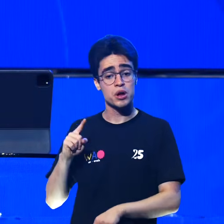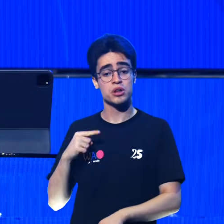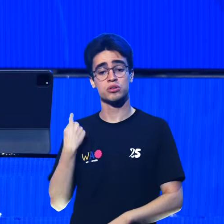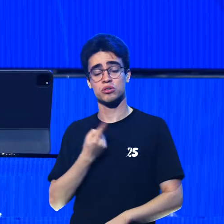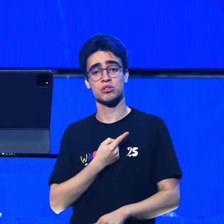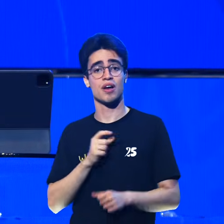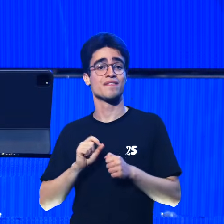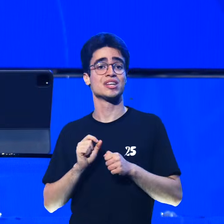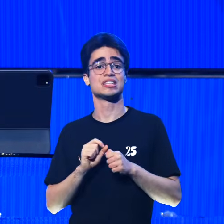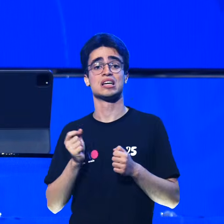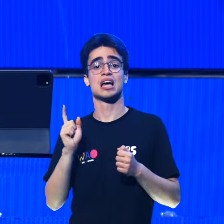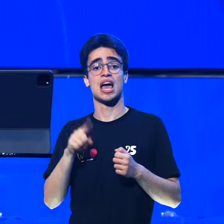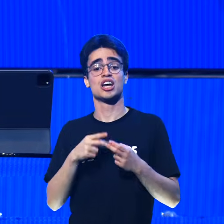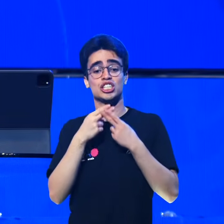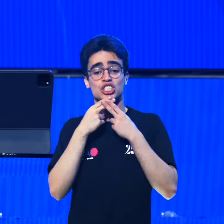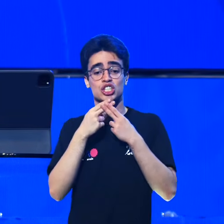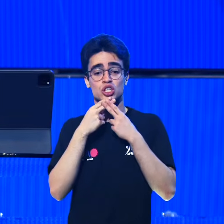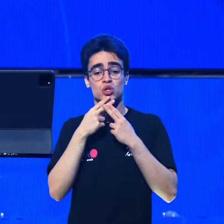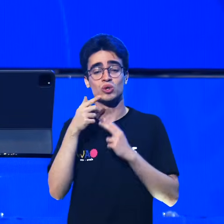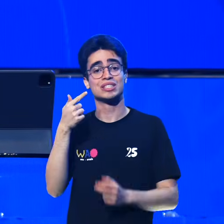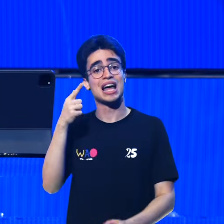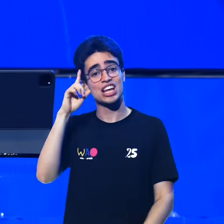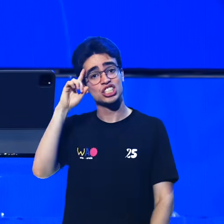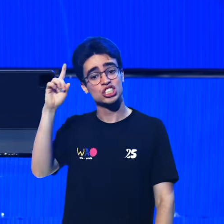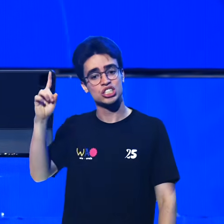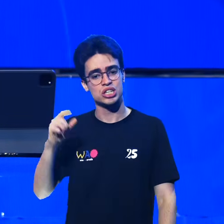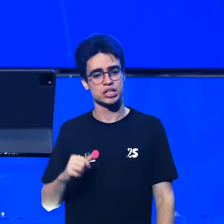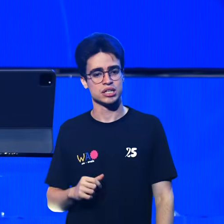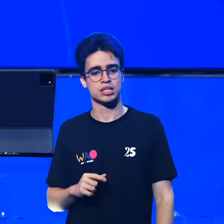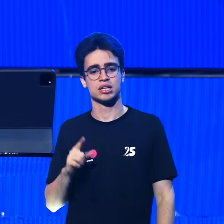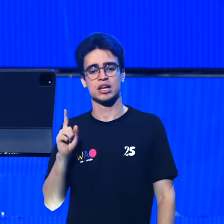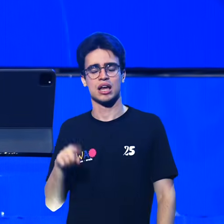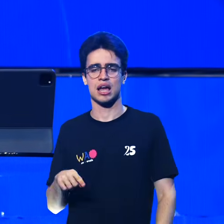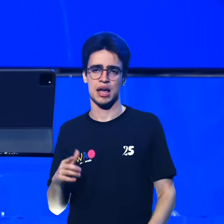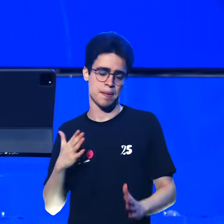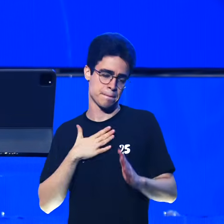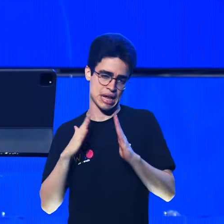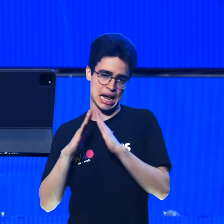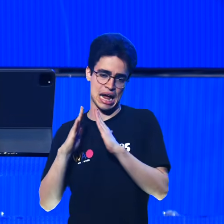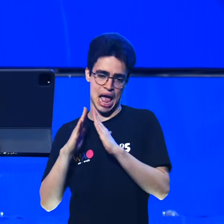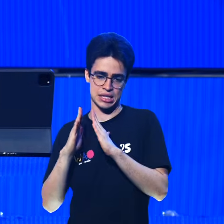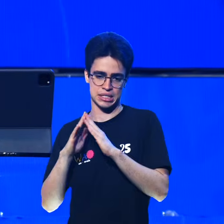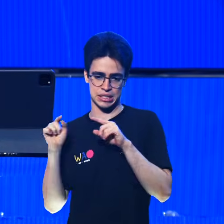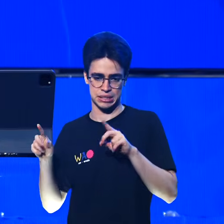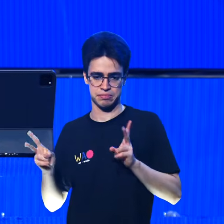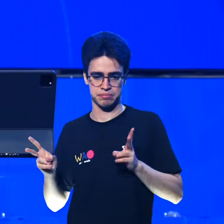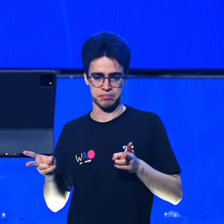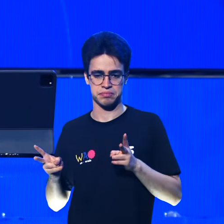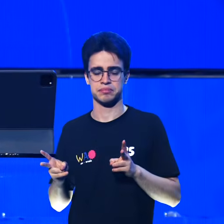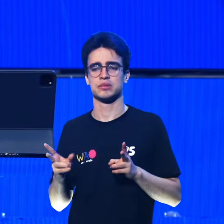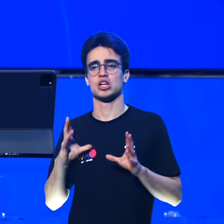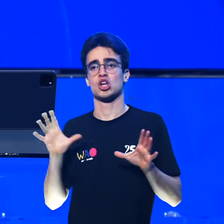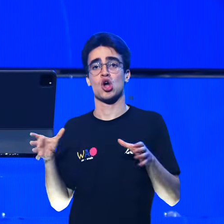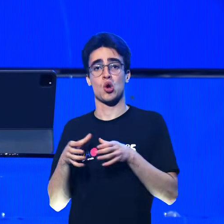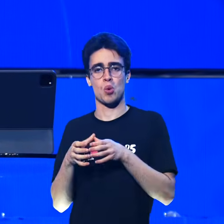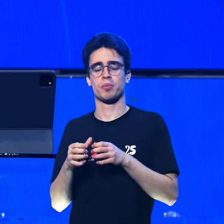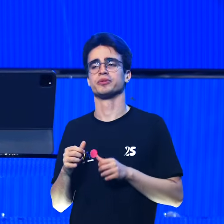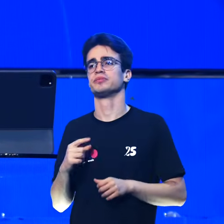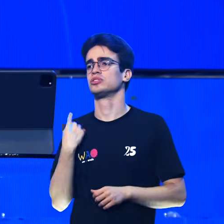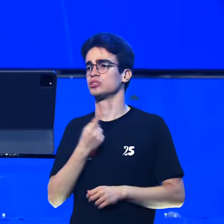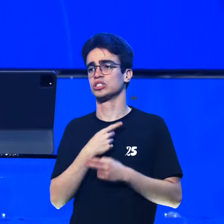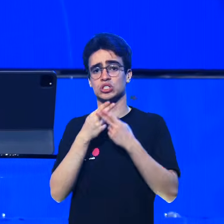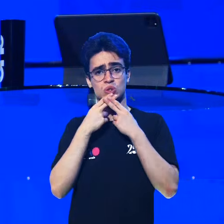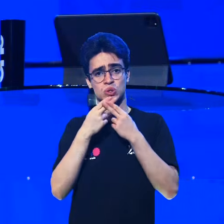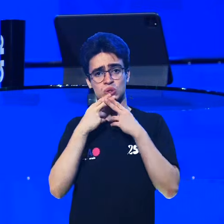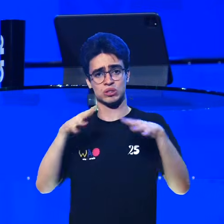fizemos um jejum de 7 dias. Um encontro na minha casa, do nosso grupo de crescimento. Nós fizemos um jejum